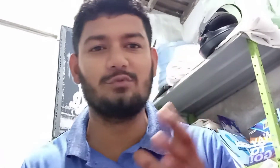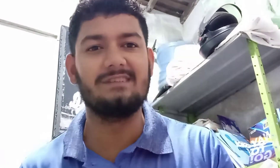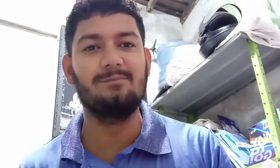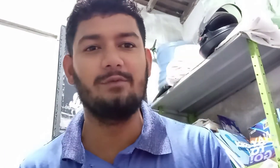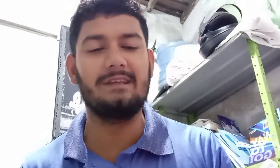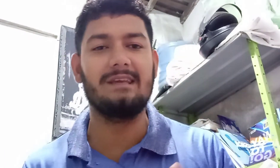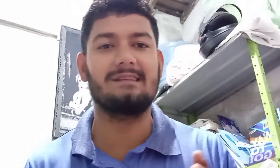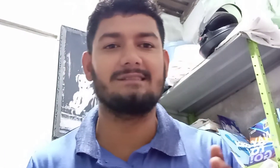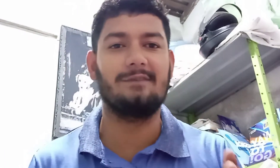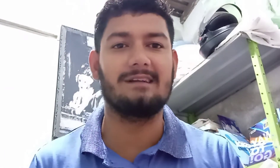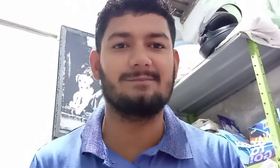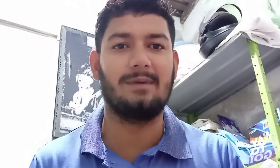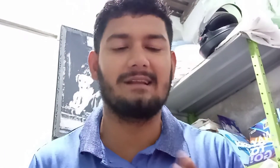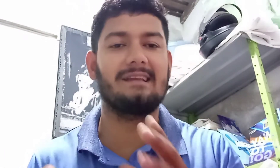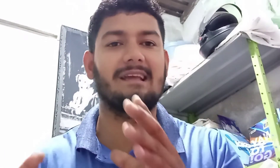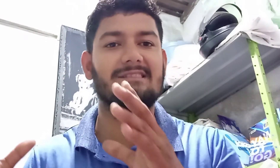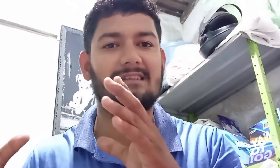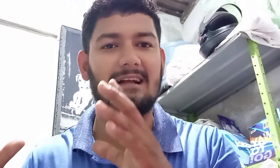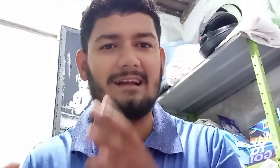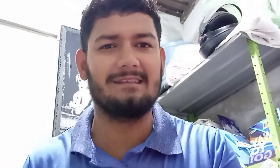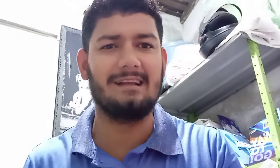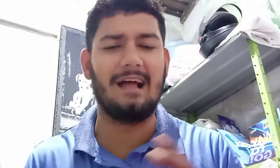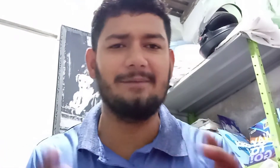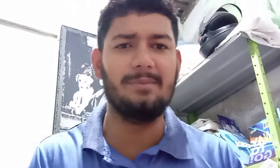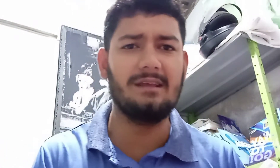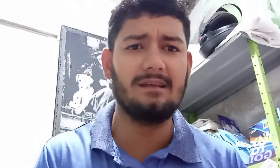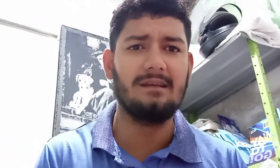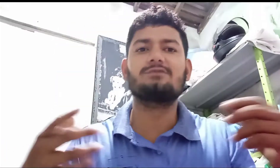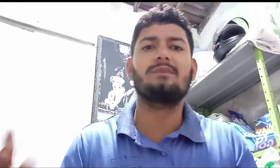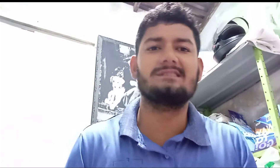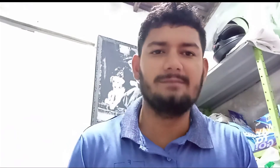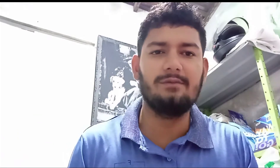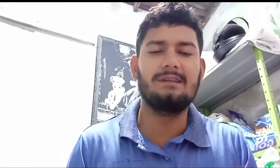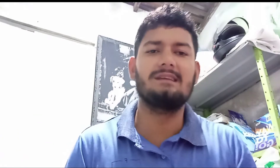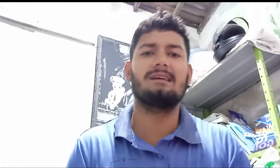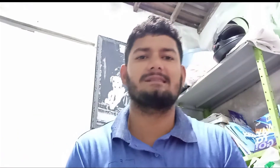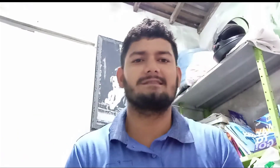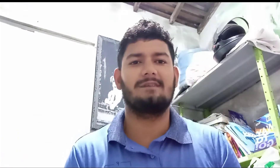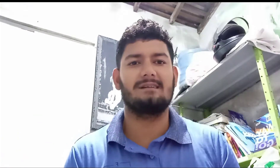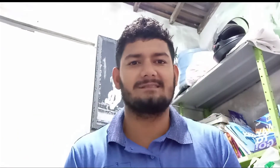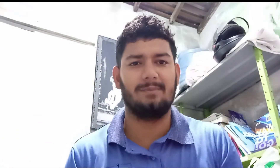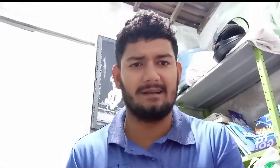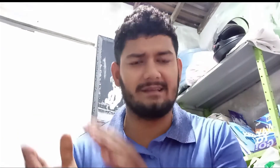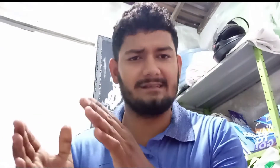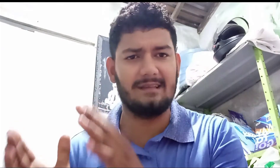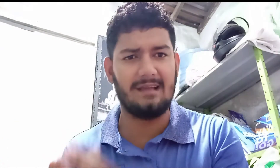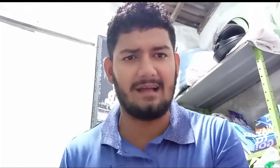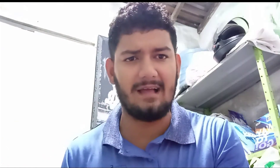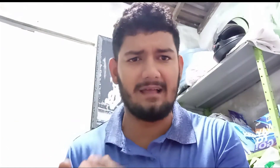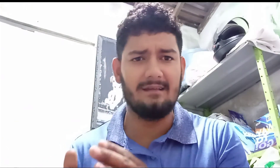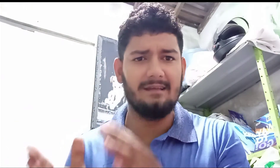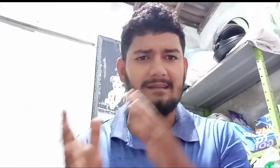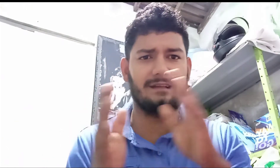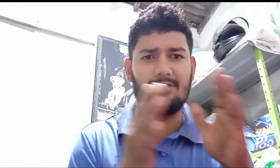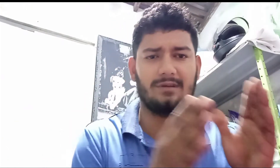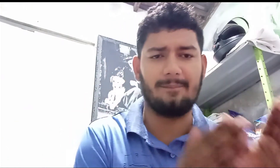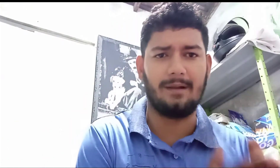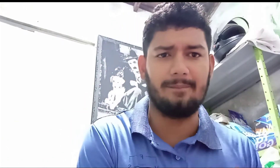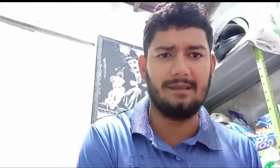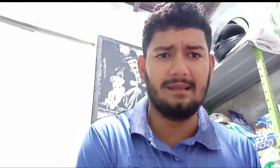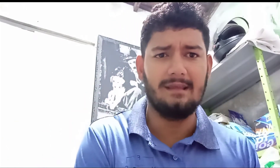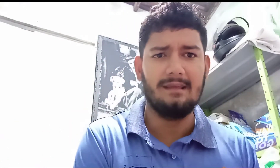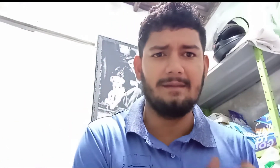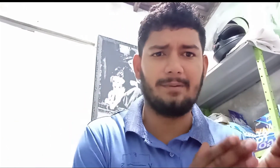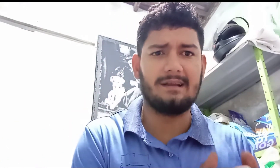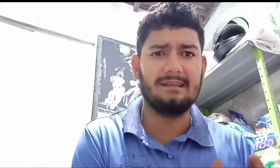Serão 2.500 vagas para quem quer tirar a carteira A e B, mais 2.500 vagas para quem tem a A e quer trocar